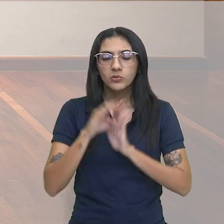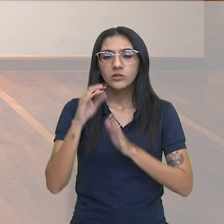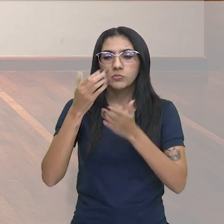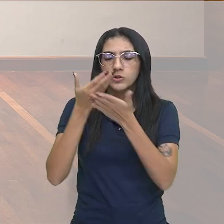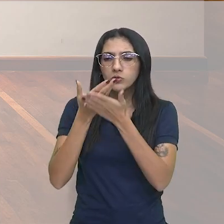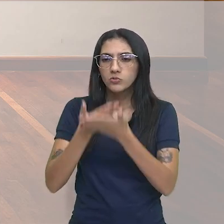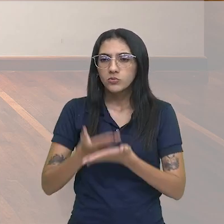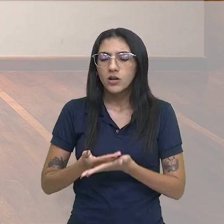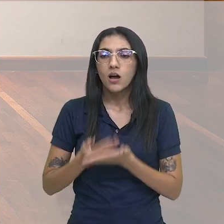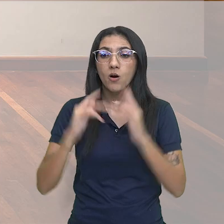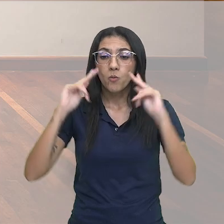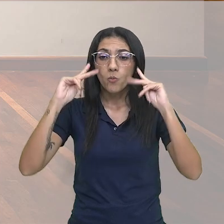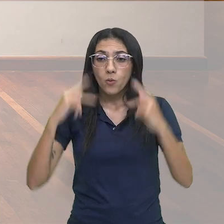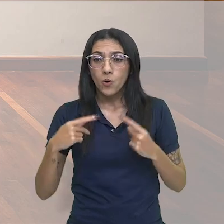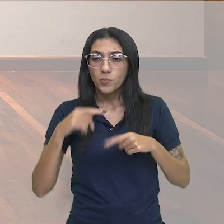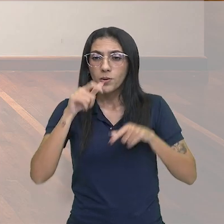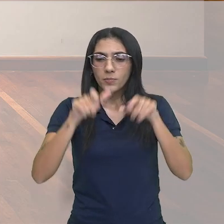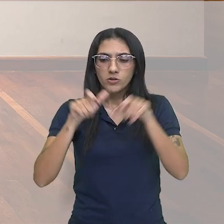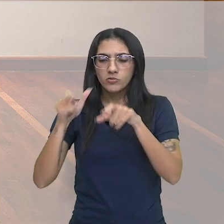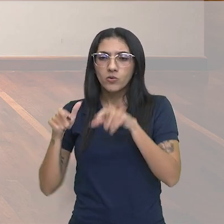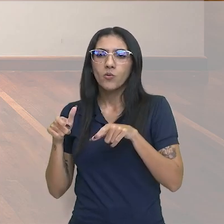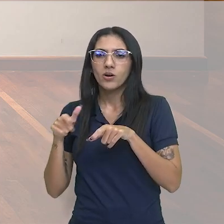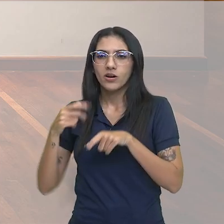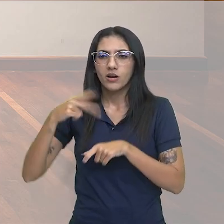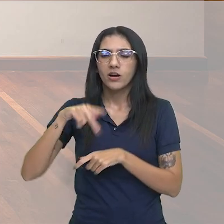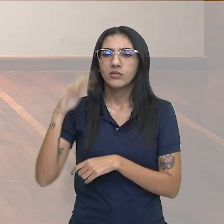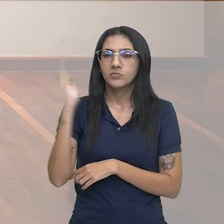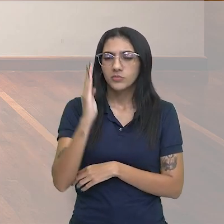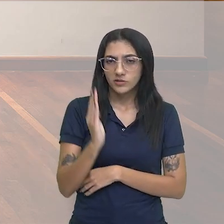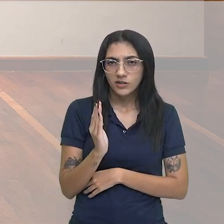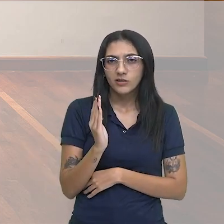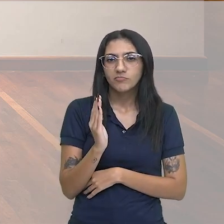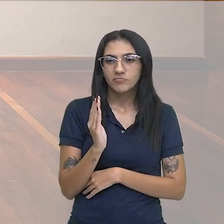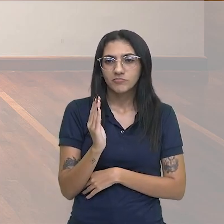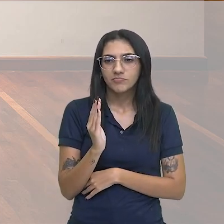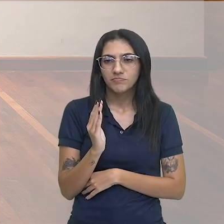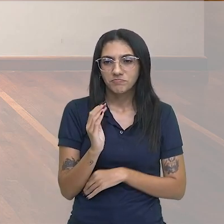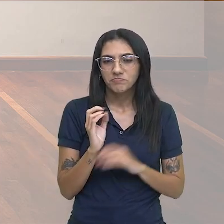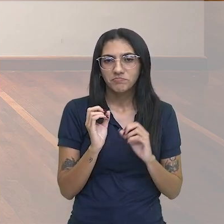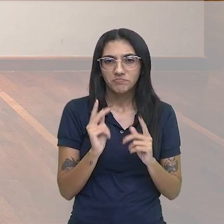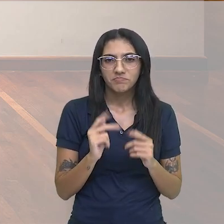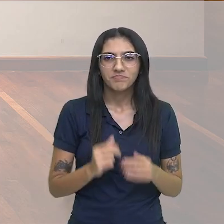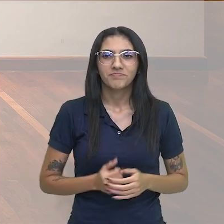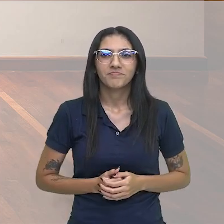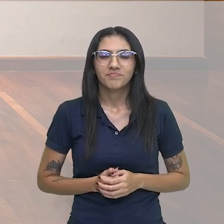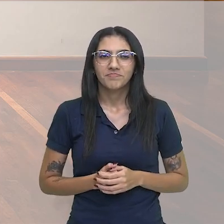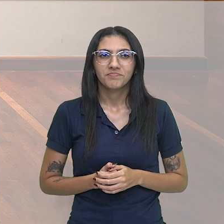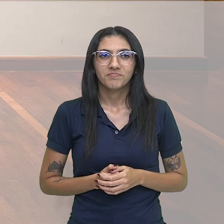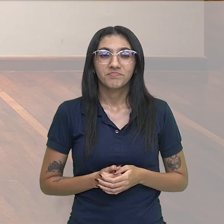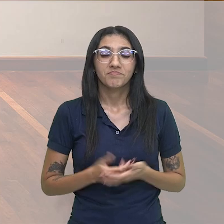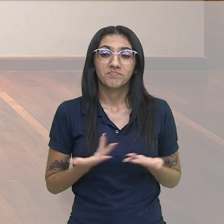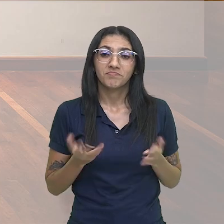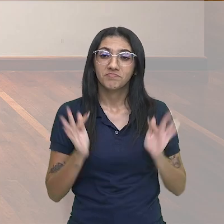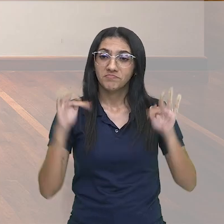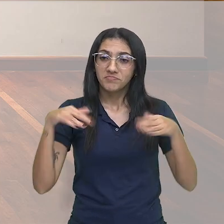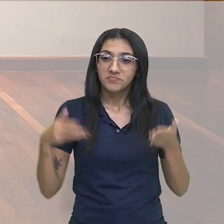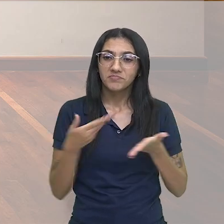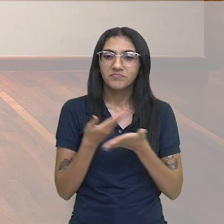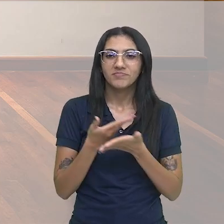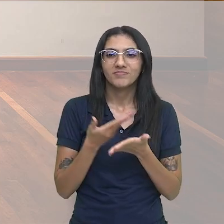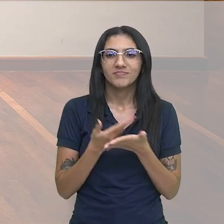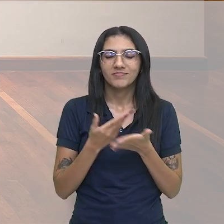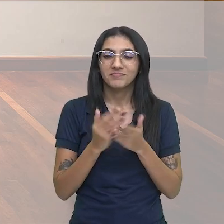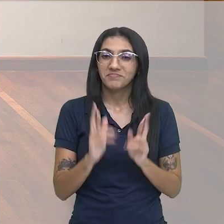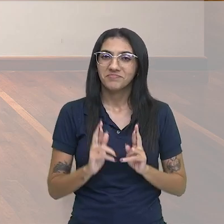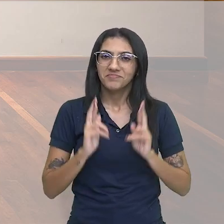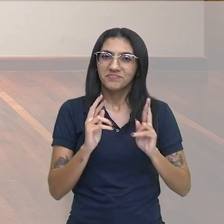brasileiro, né? O ser humano, as pessoas, a sociedade brasileira, certo? Muito bem, a gente fica por aqui, esperamos ter contribuído